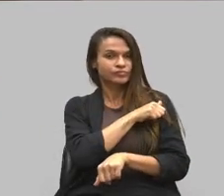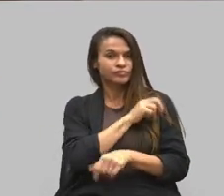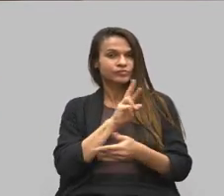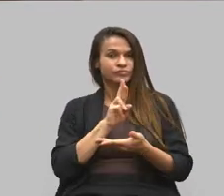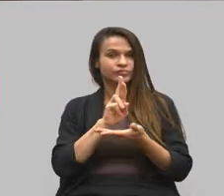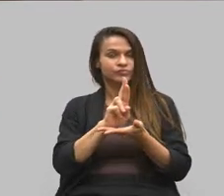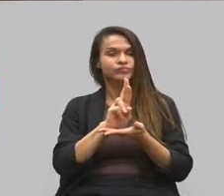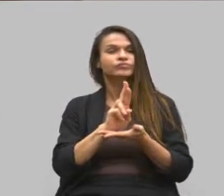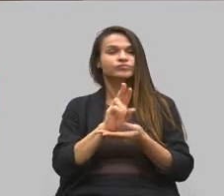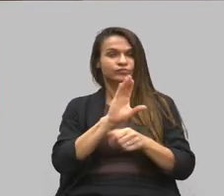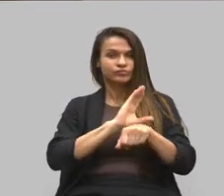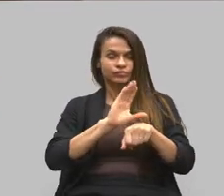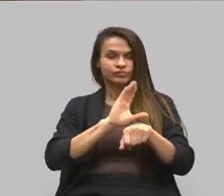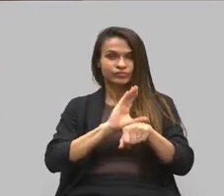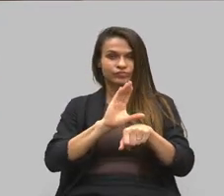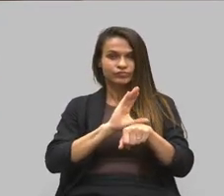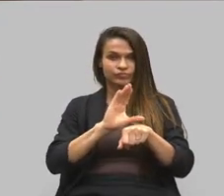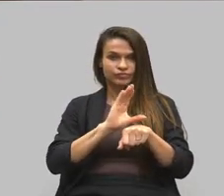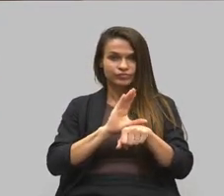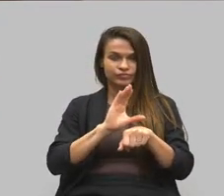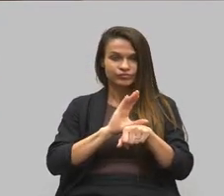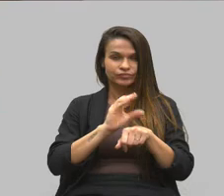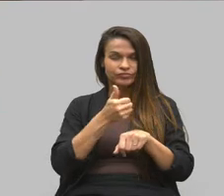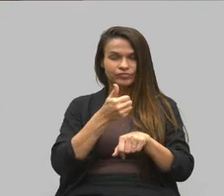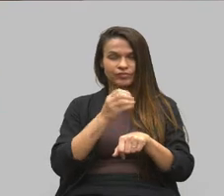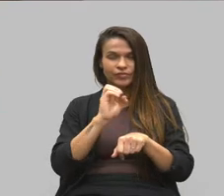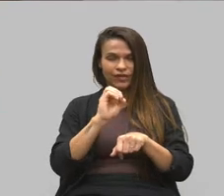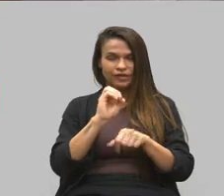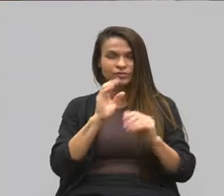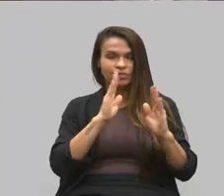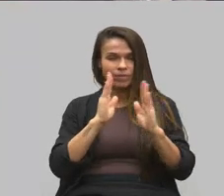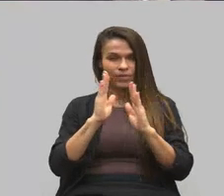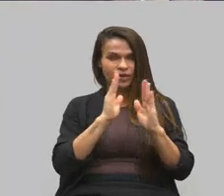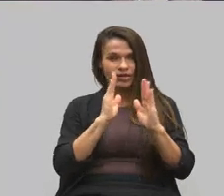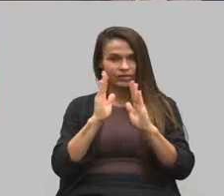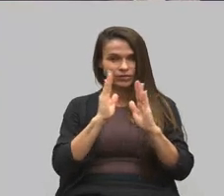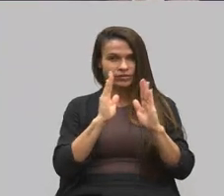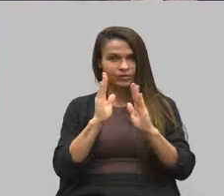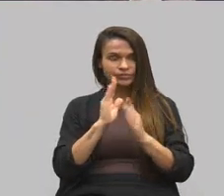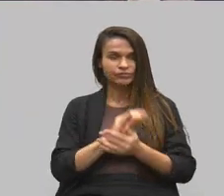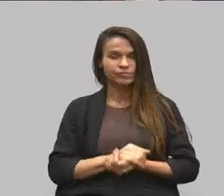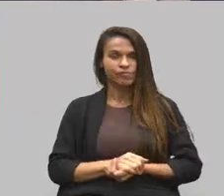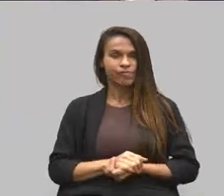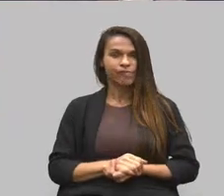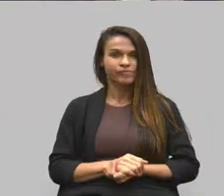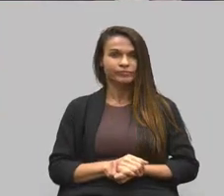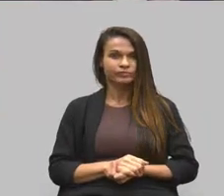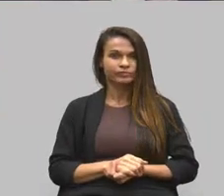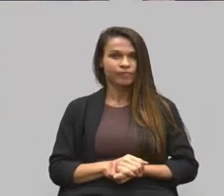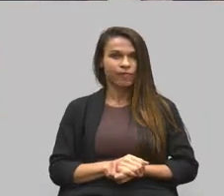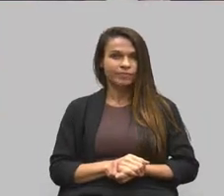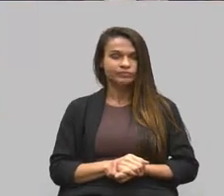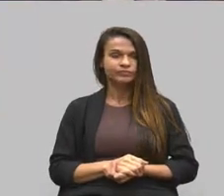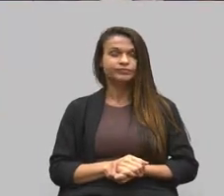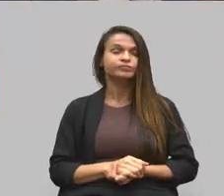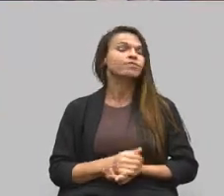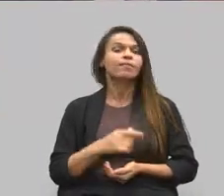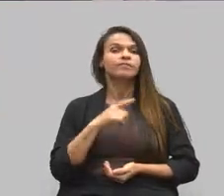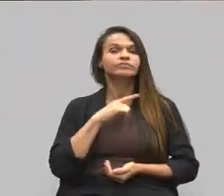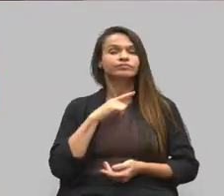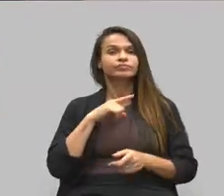Médicas que estão do 10º período Uma salva de palmas temos aqui